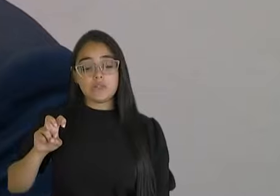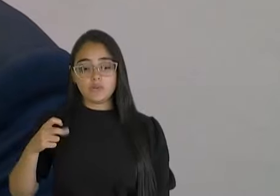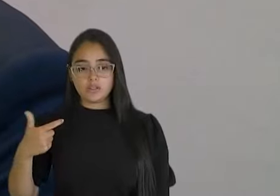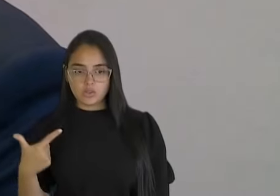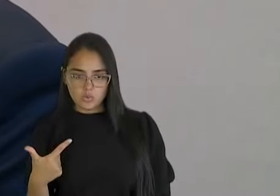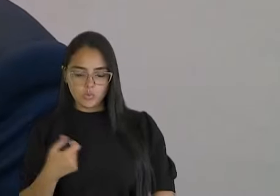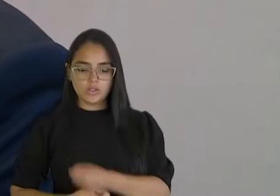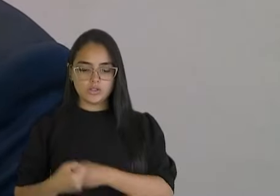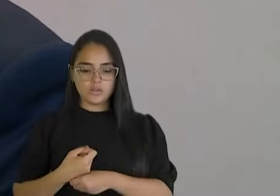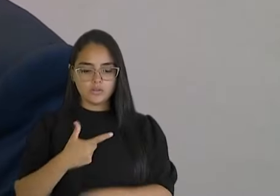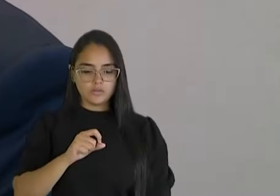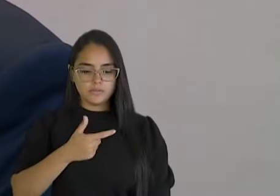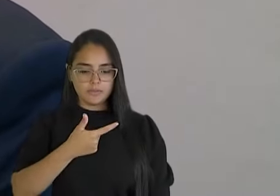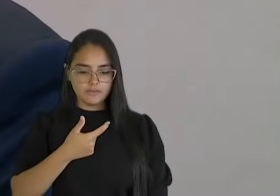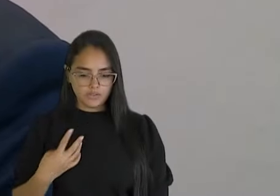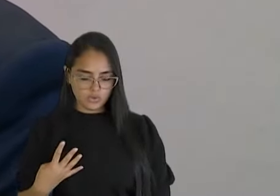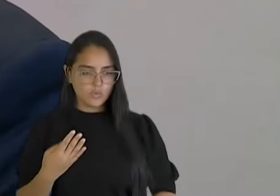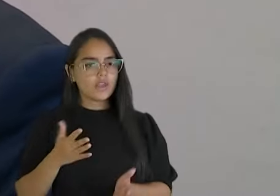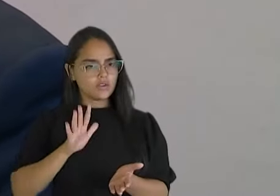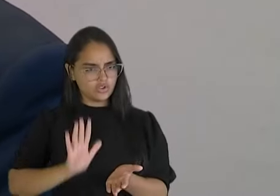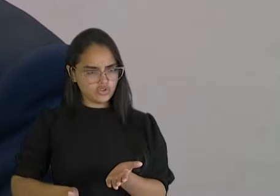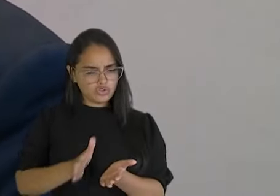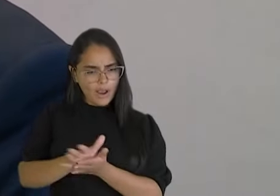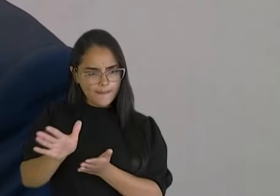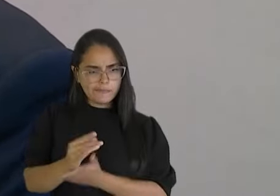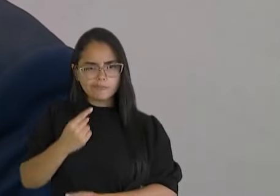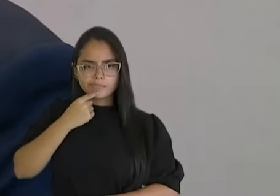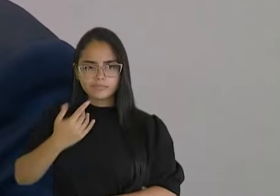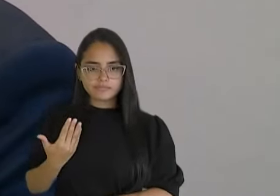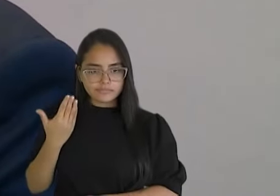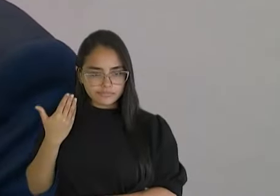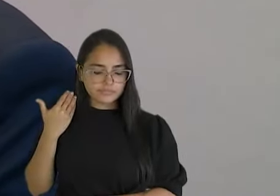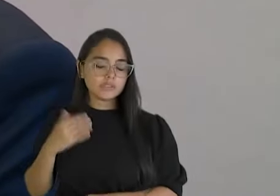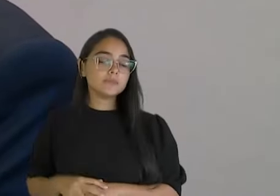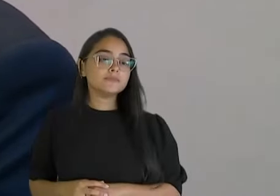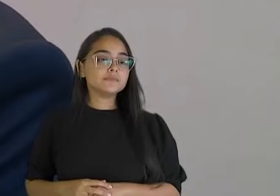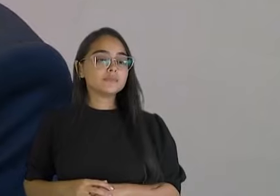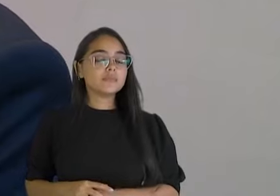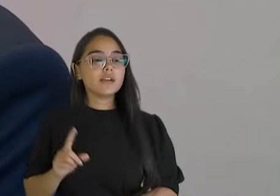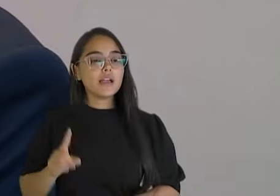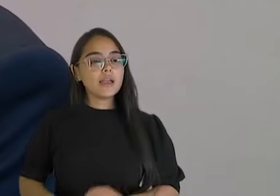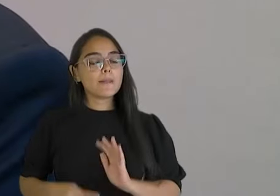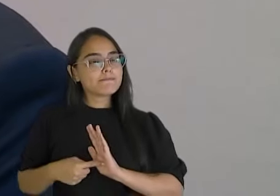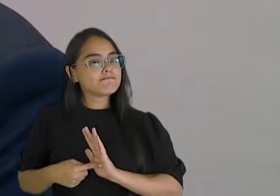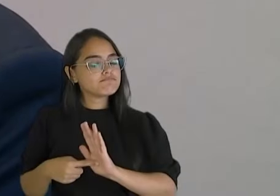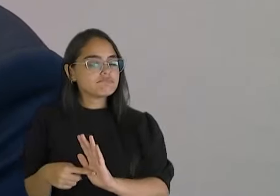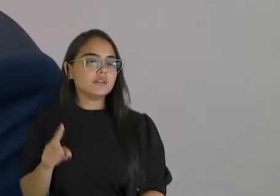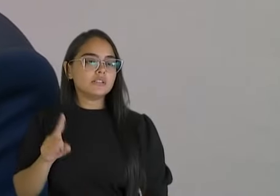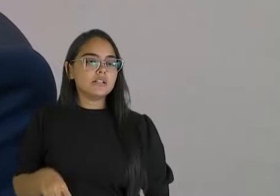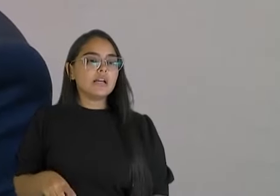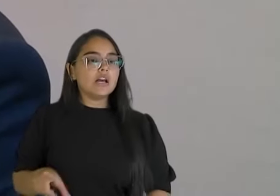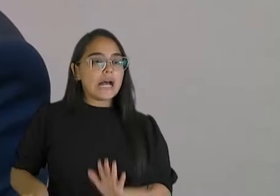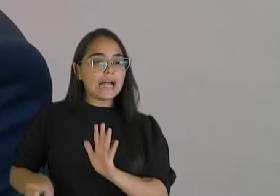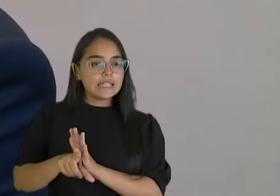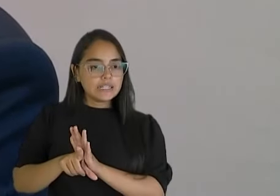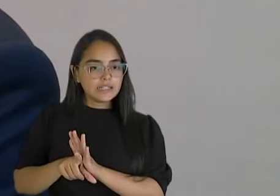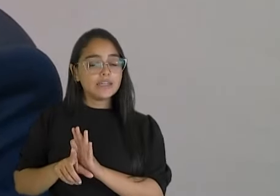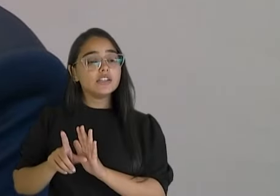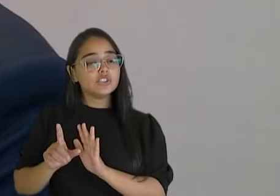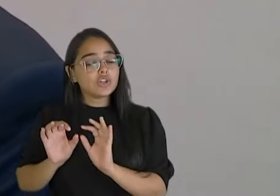14.852, de 2024, foi publicada agora recentemente, que representou um marco legal na